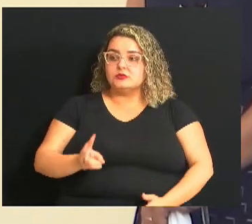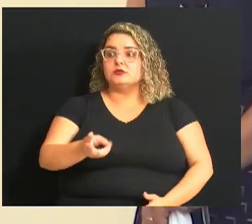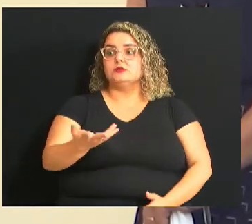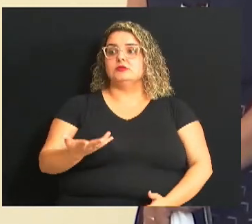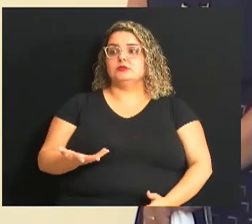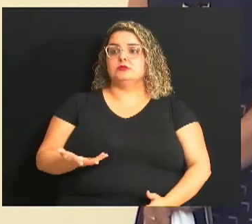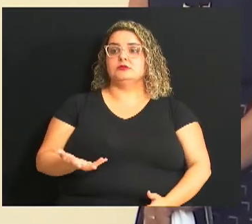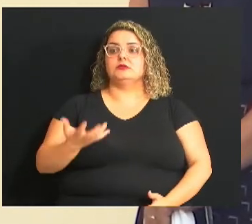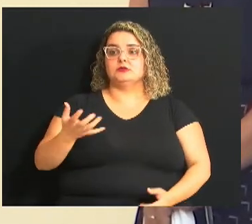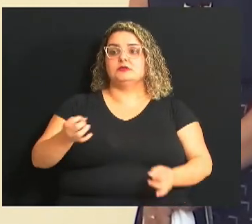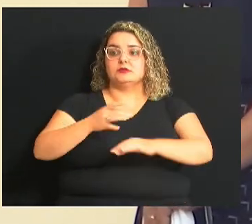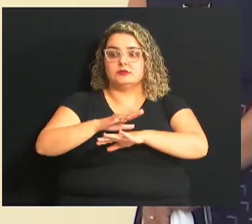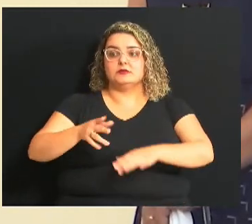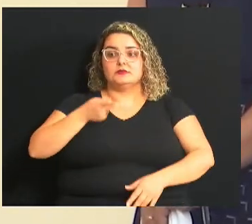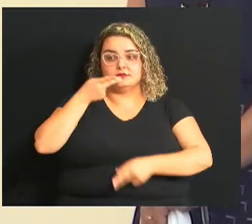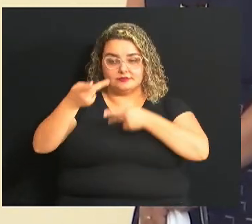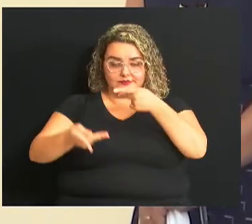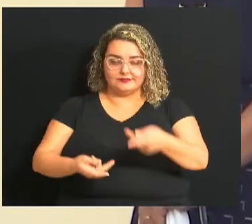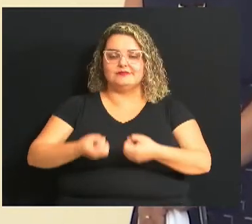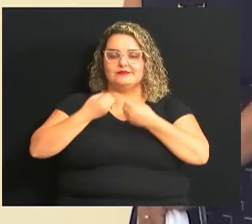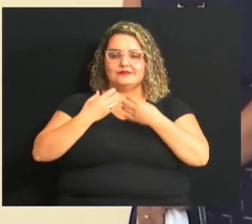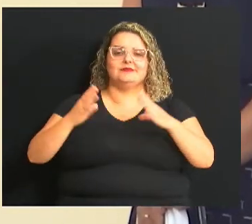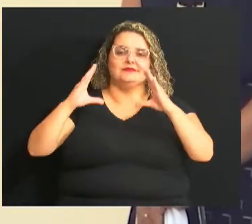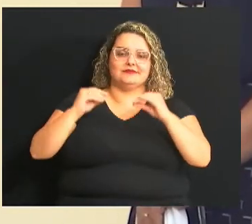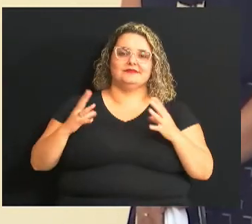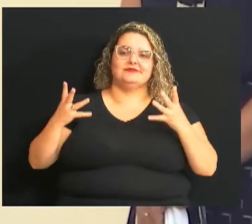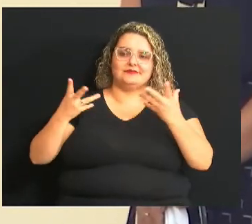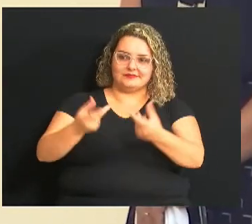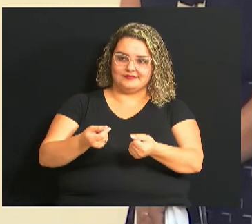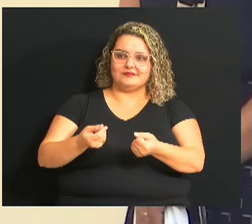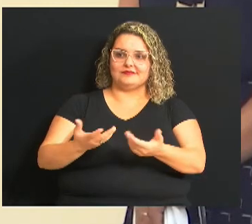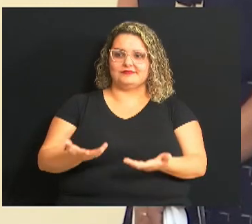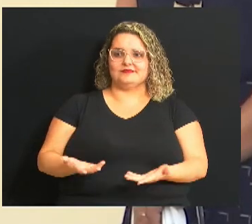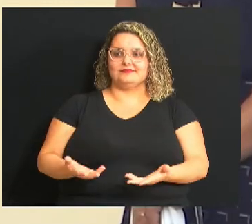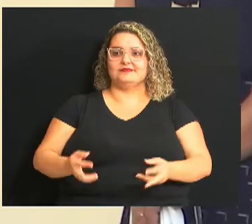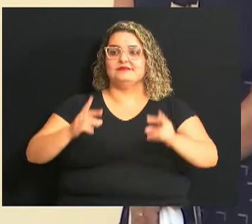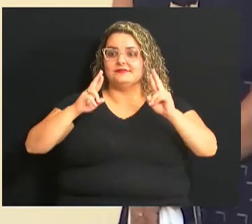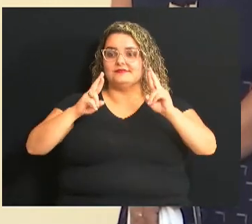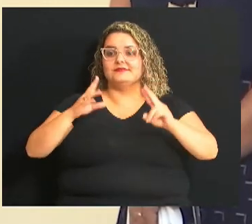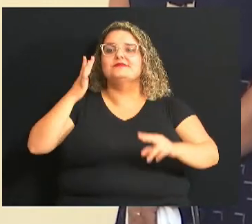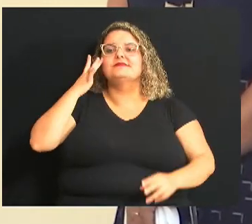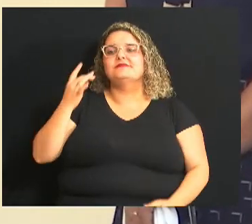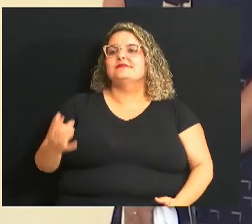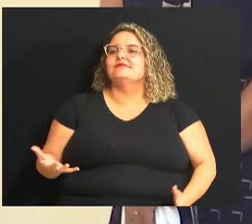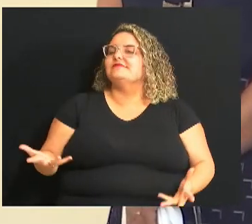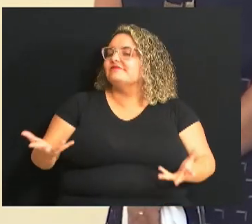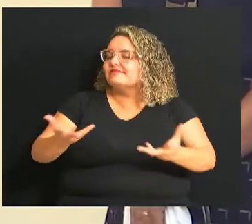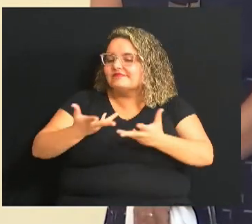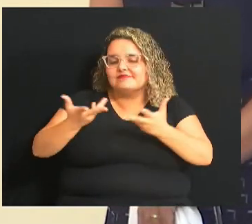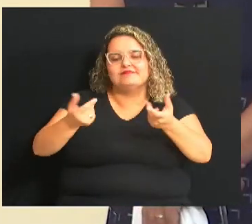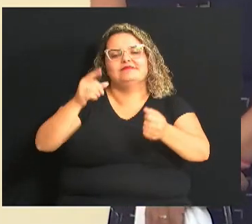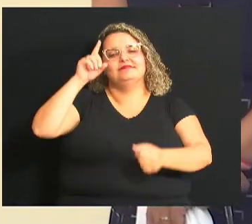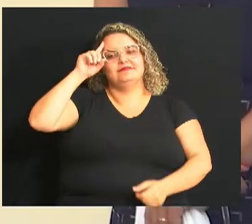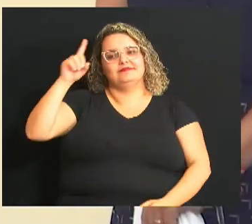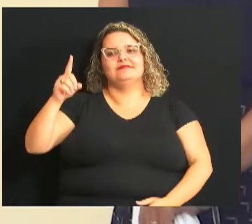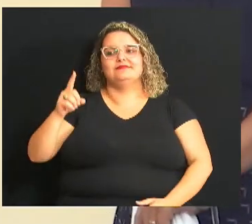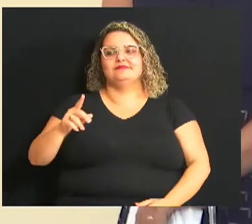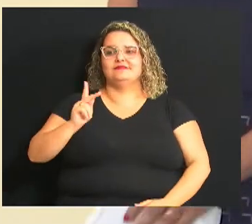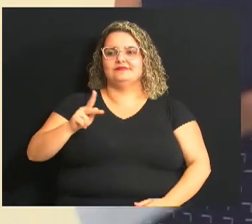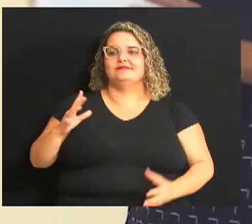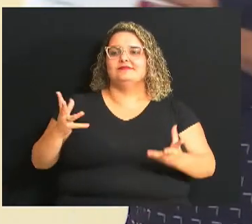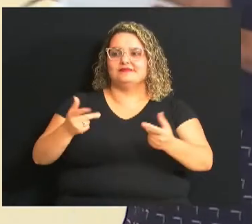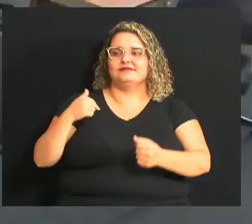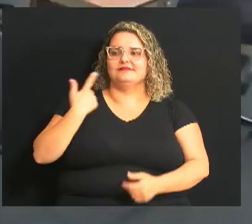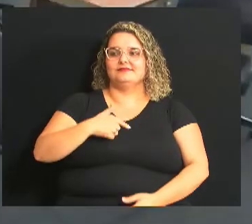então, encerrar minha fala desejando uma boa noite a todos e desejar amanhã um grande dia dos professores a todos nós.